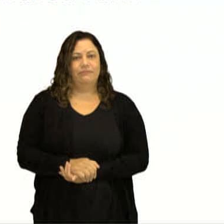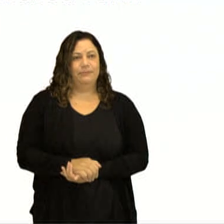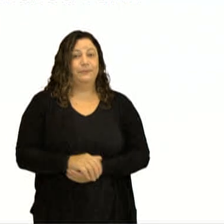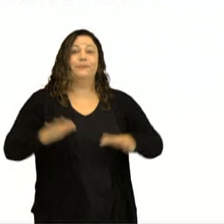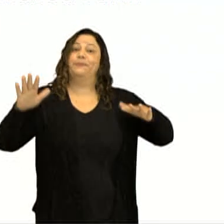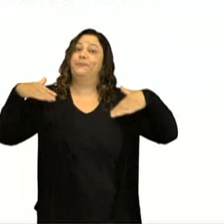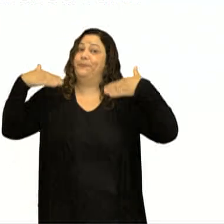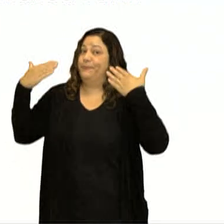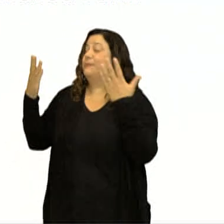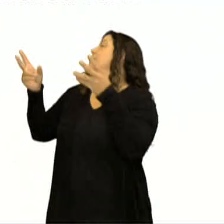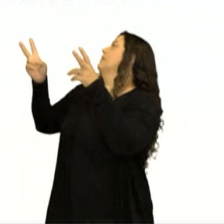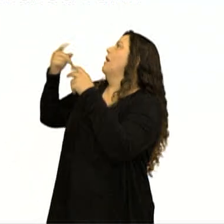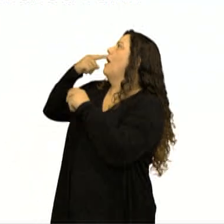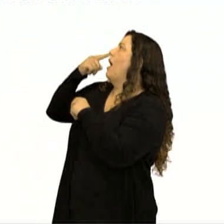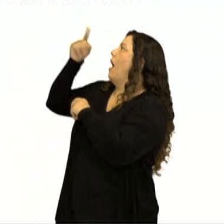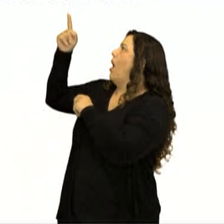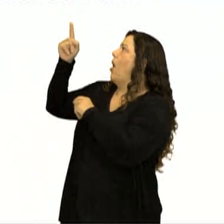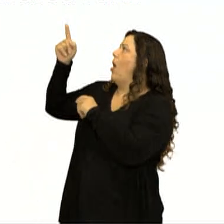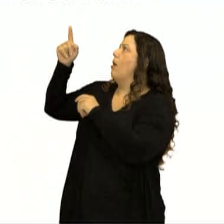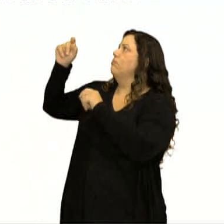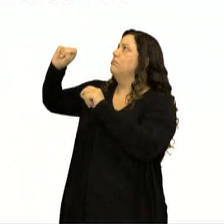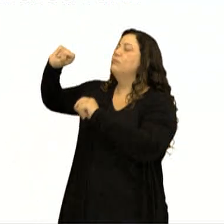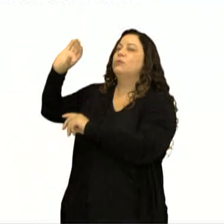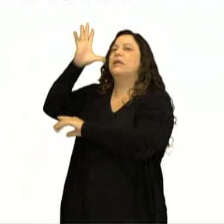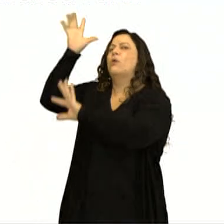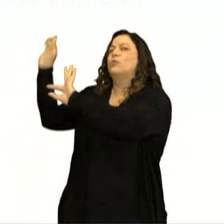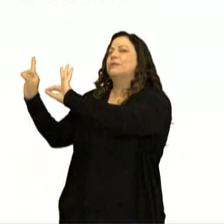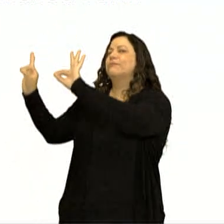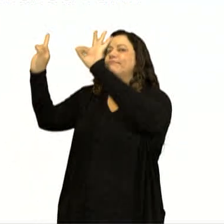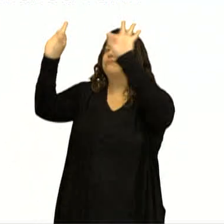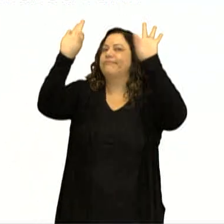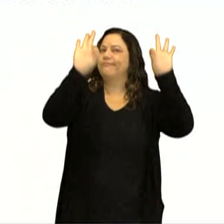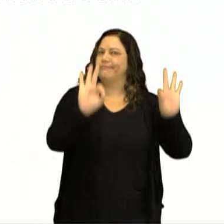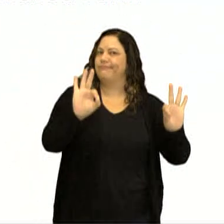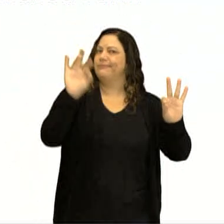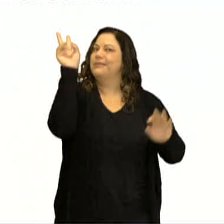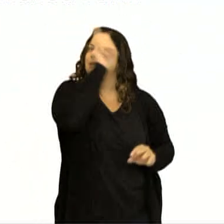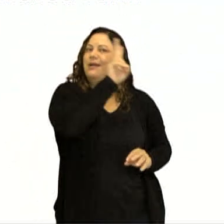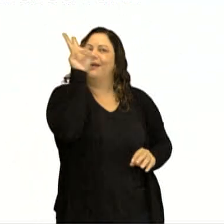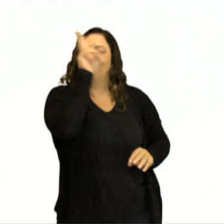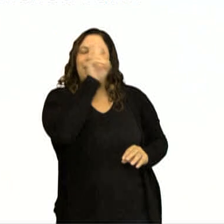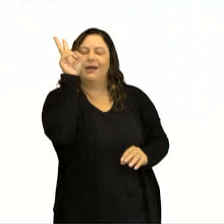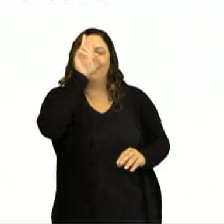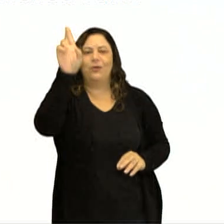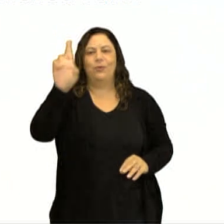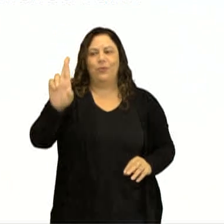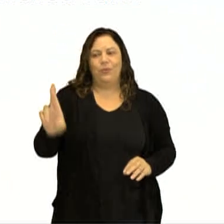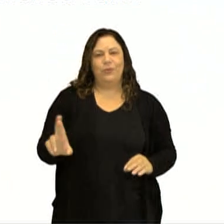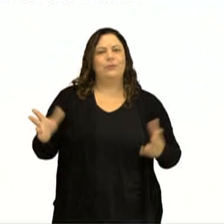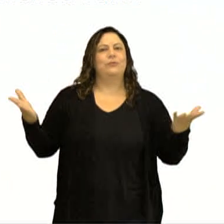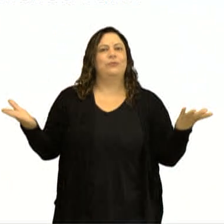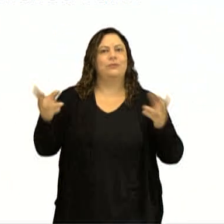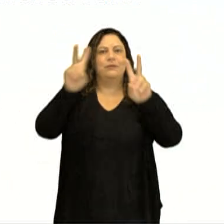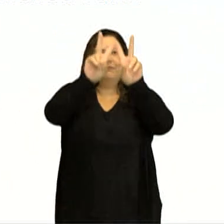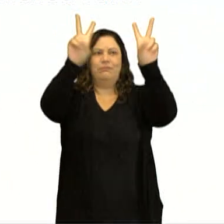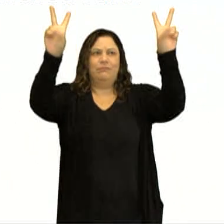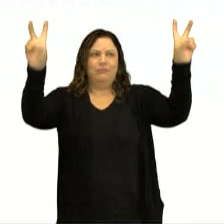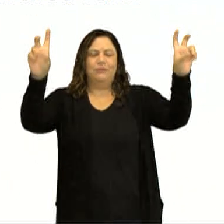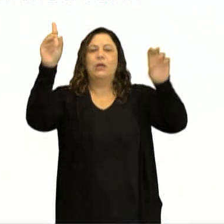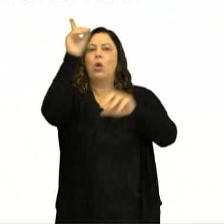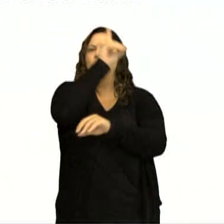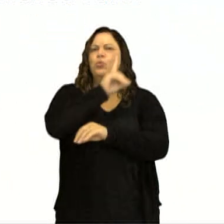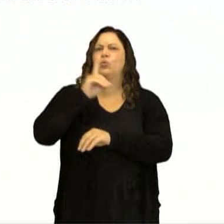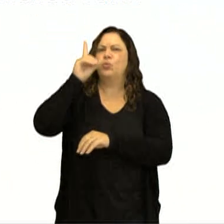Bom, nós temos aqui um grande episódio da história russa, que foi chamado de Domingo